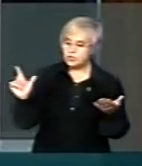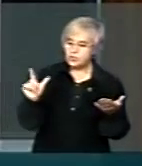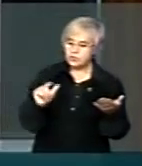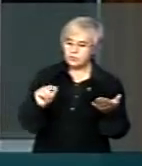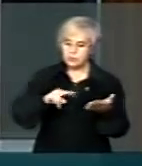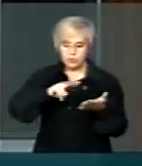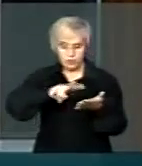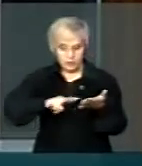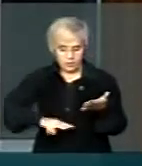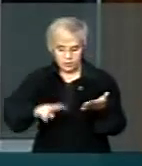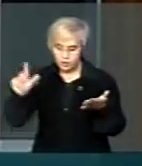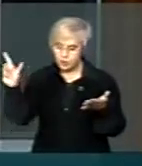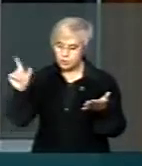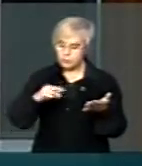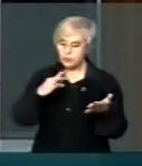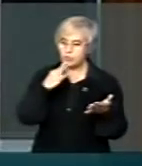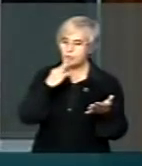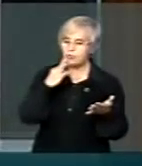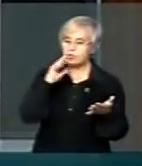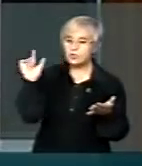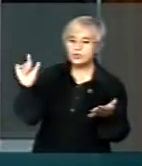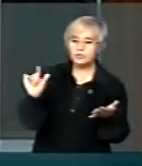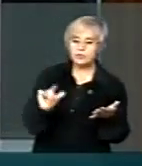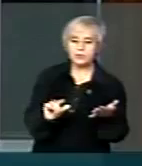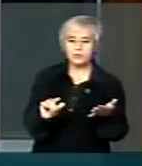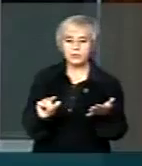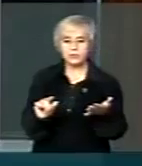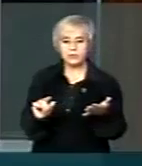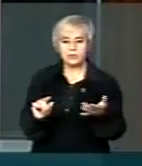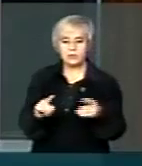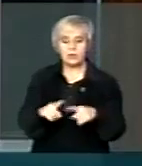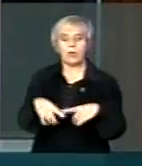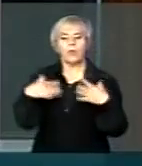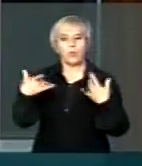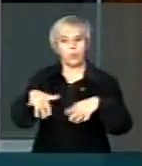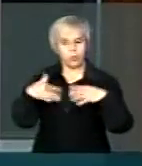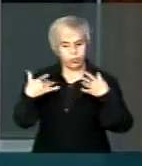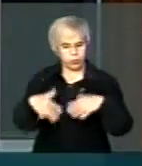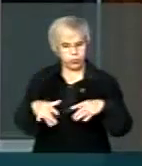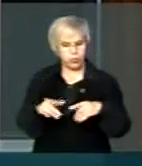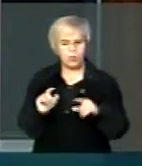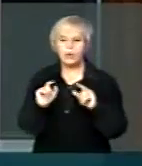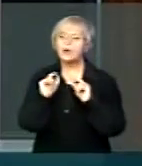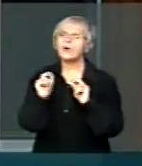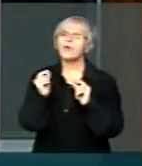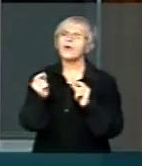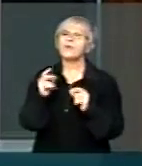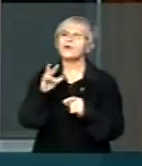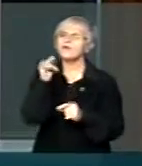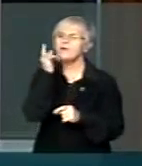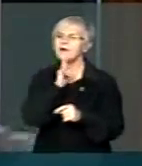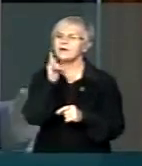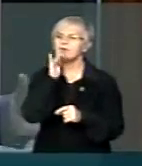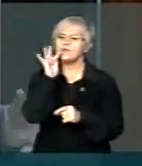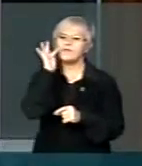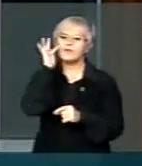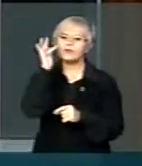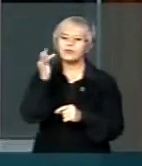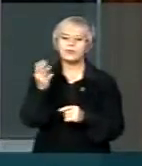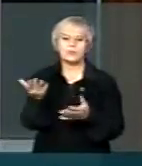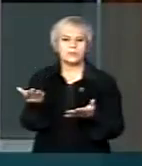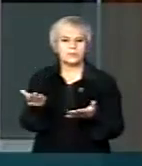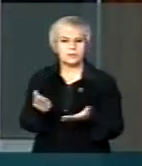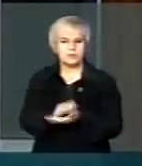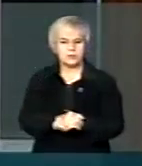leitura, de diminuição do conhecimento, ela vai ser paga por alguém. Qual é o custo desta conta? Até